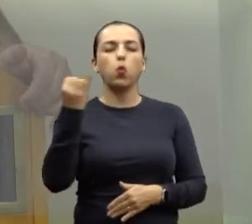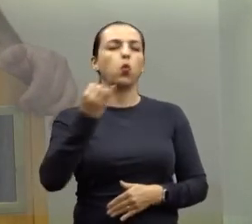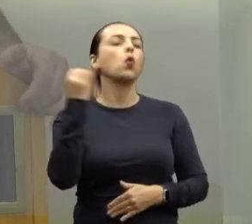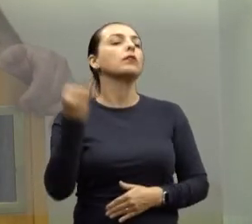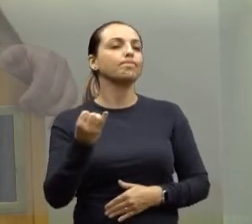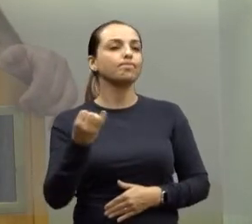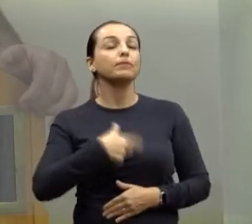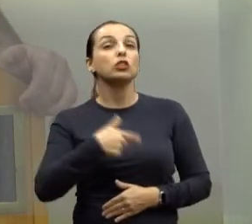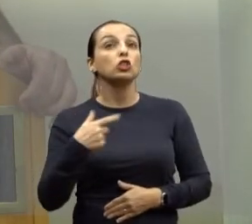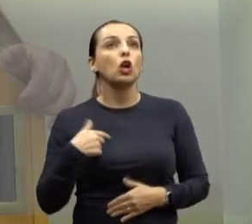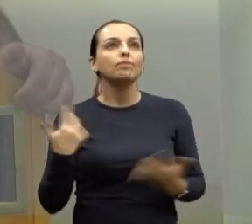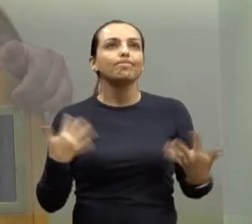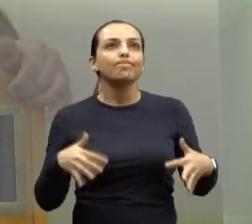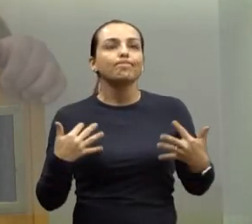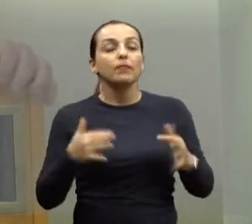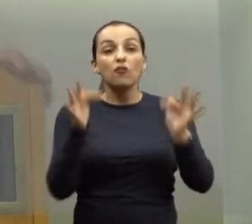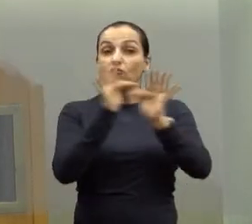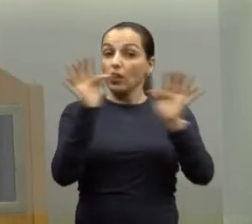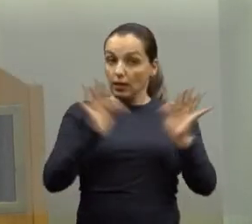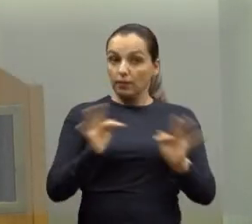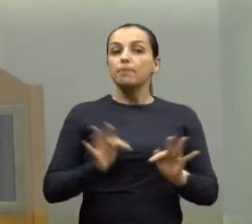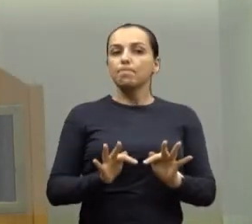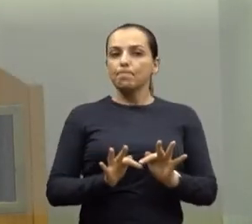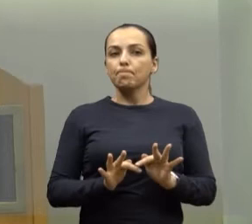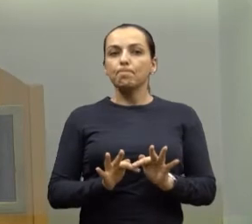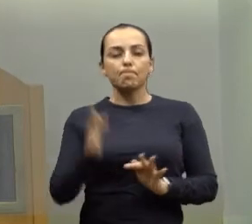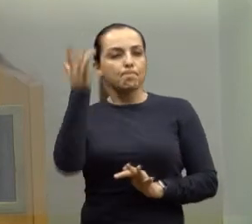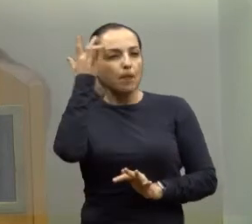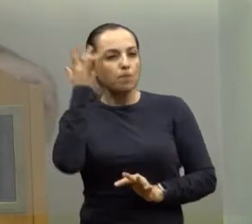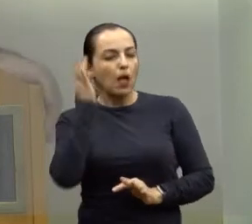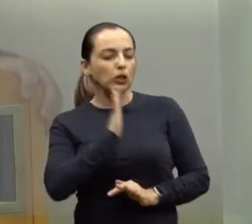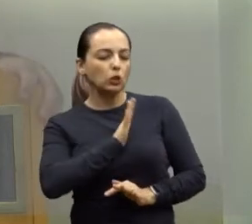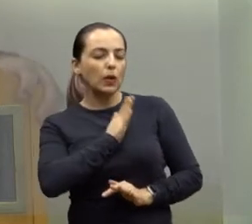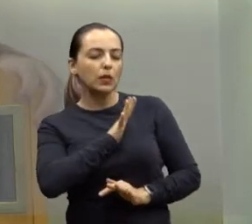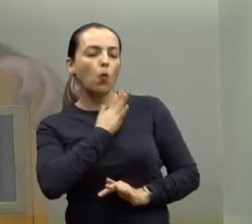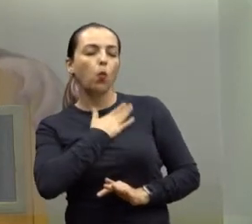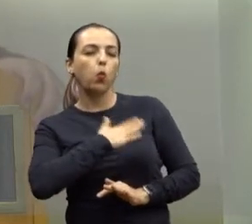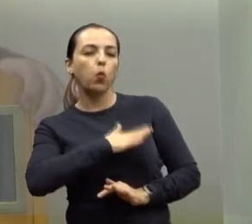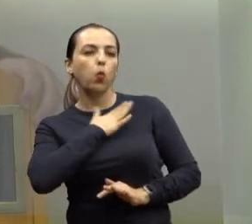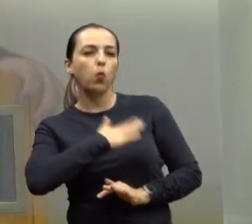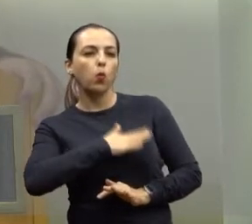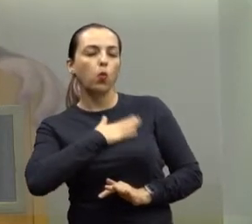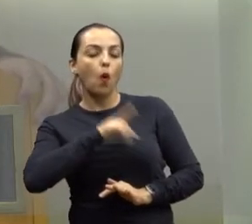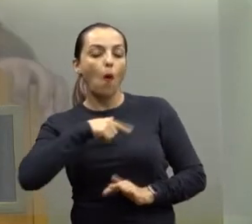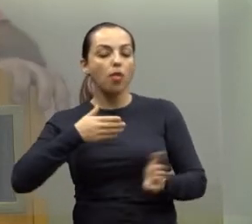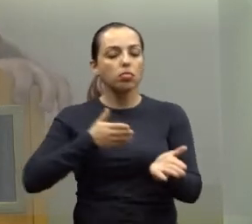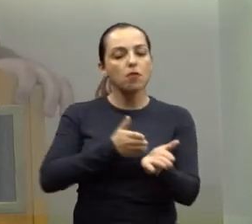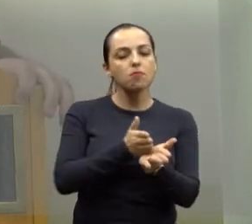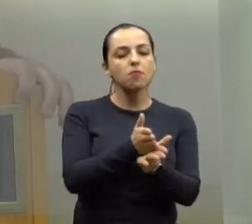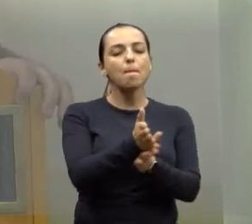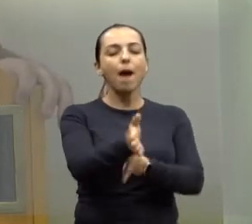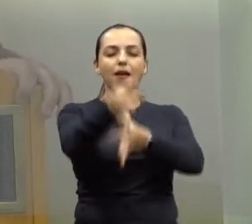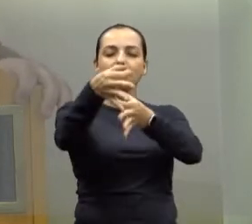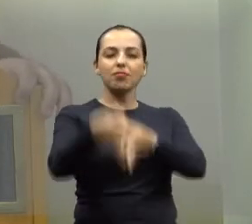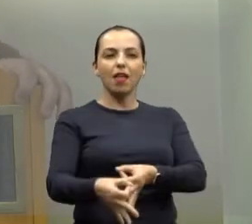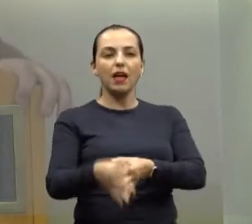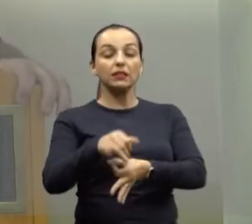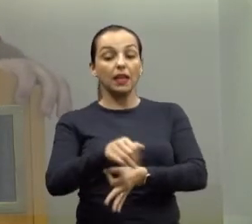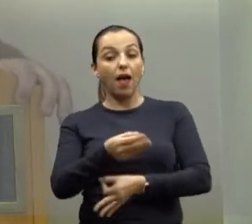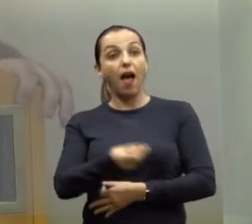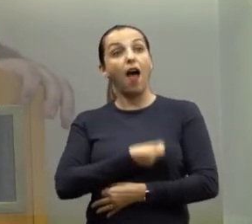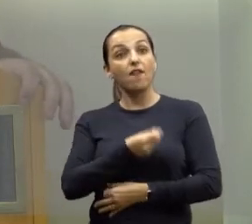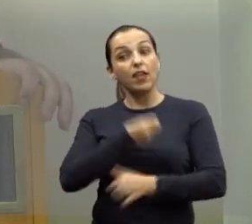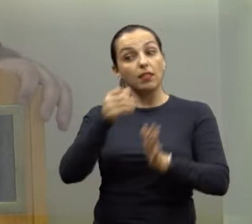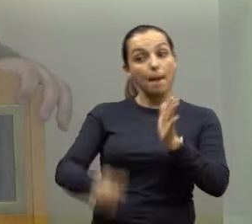fica fica bastante contente eu acho que o que deixa o nosso coração mais tranquilo presente é saber que a gente está no caminho certo porque se a vida